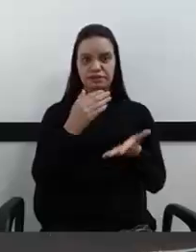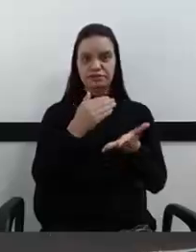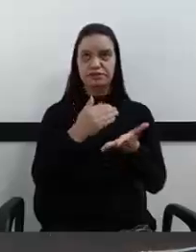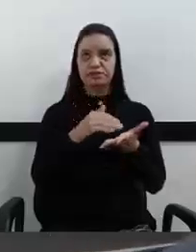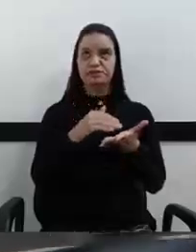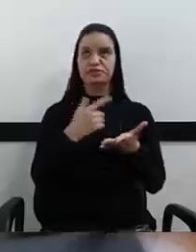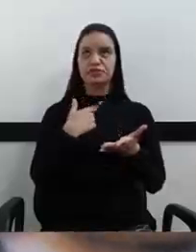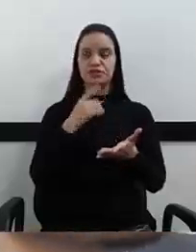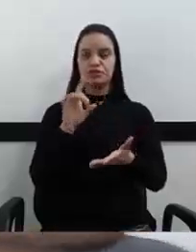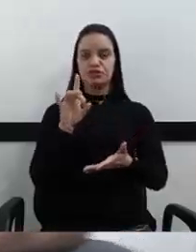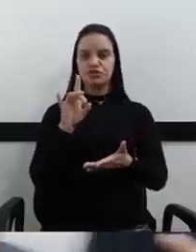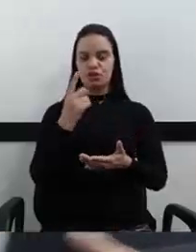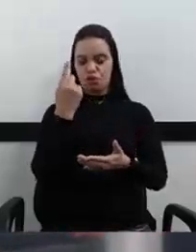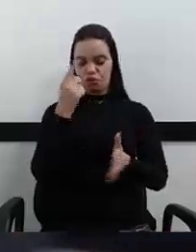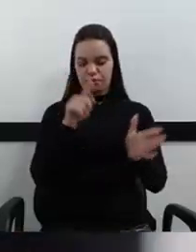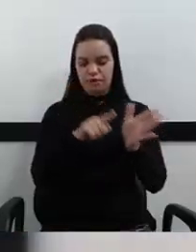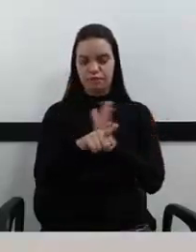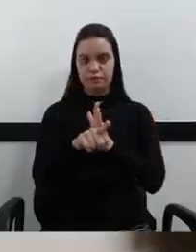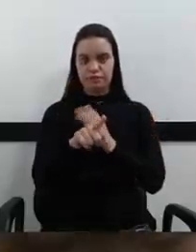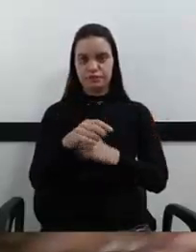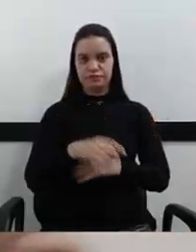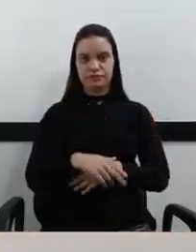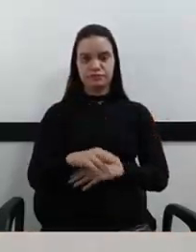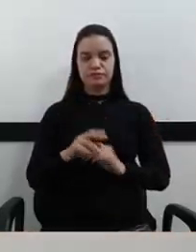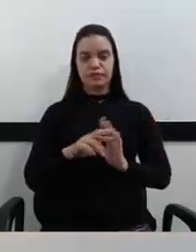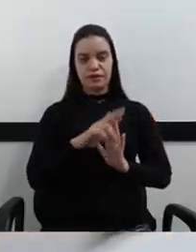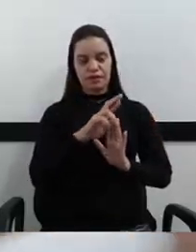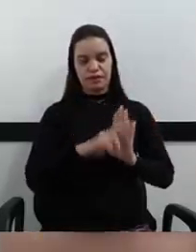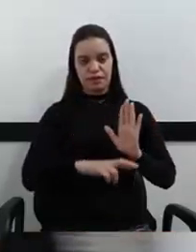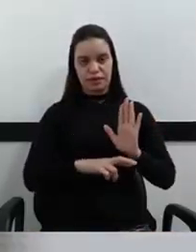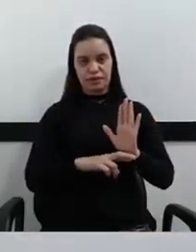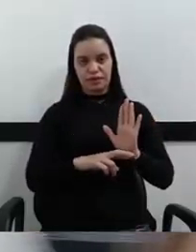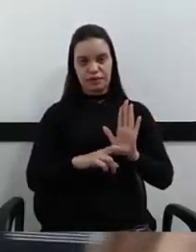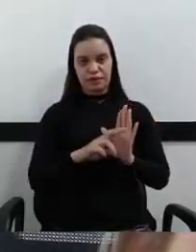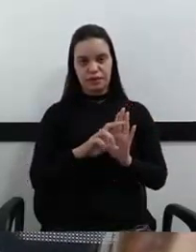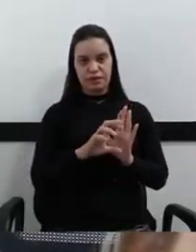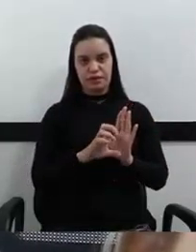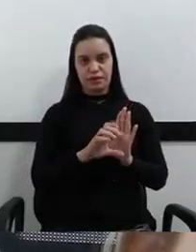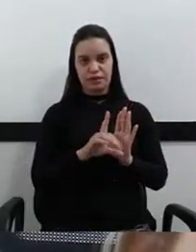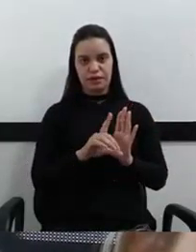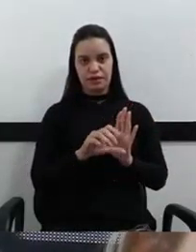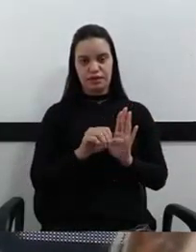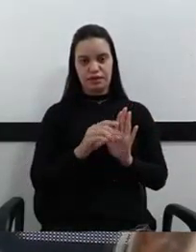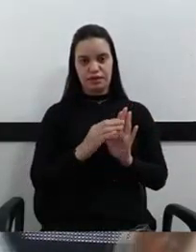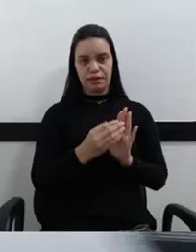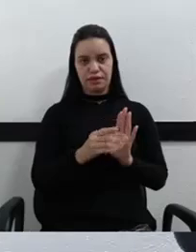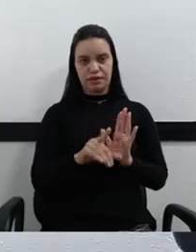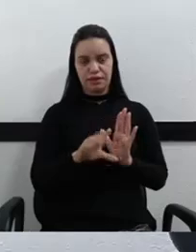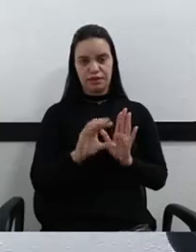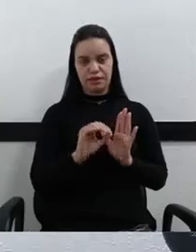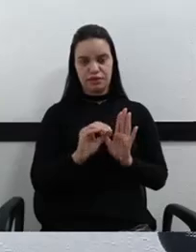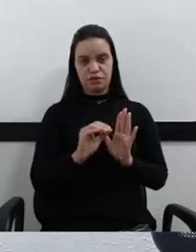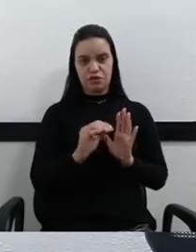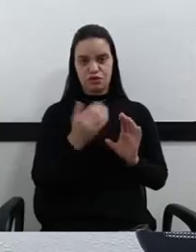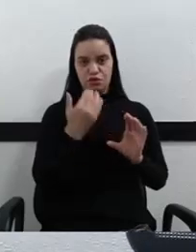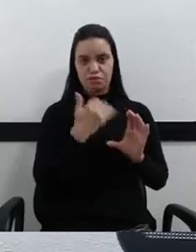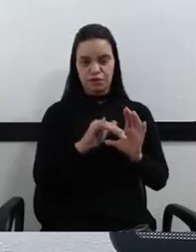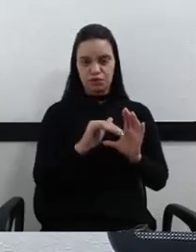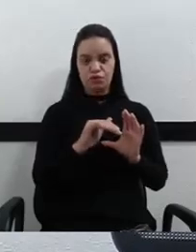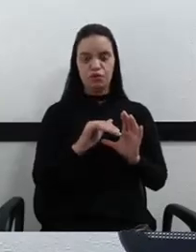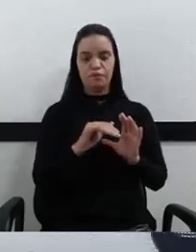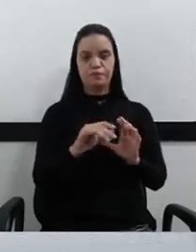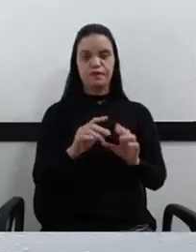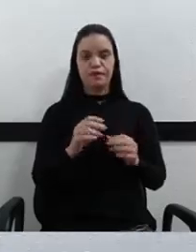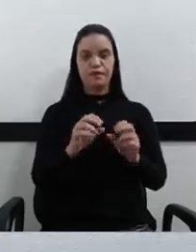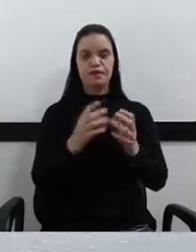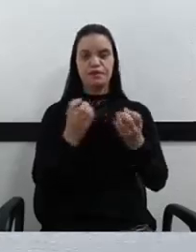Eu só quero fazer uma pergunta. A redação que o conselheiro Rafael Camarão tinha mandado falava também